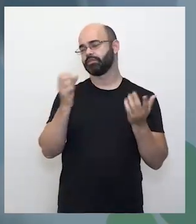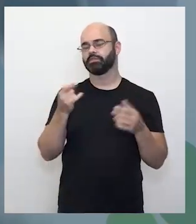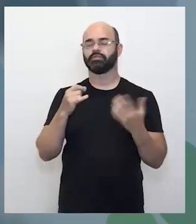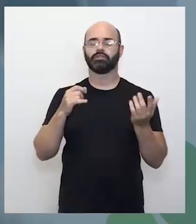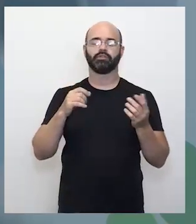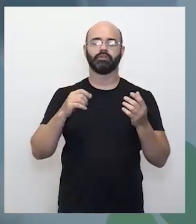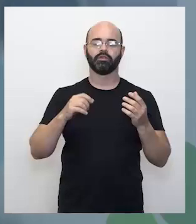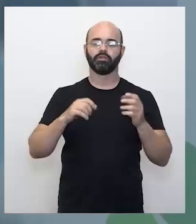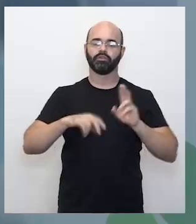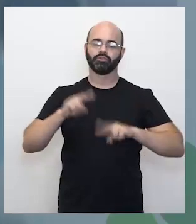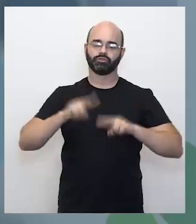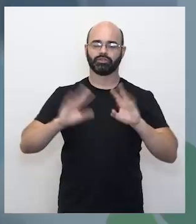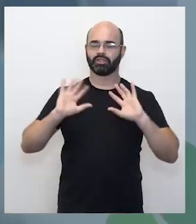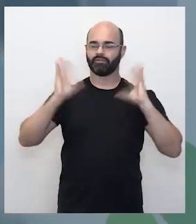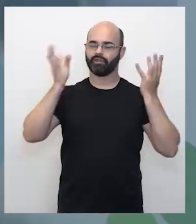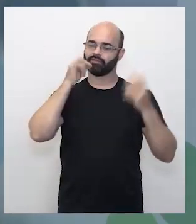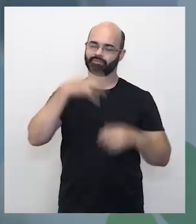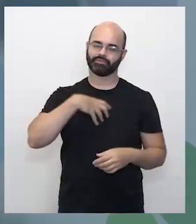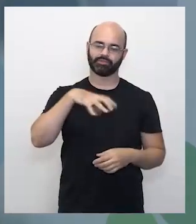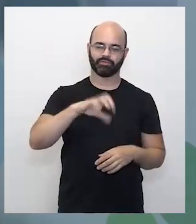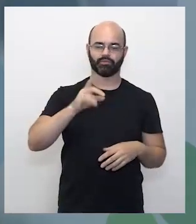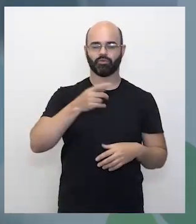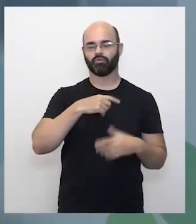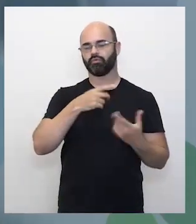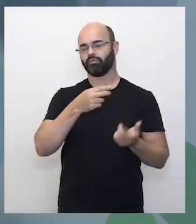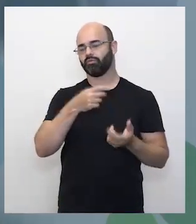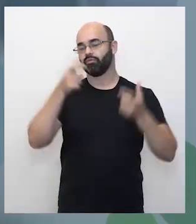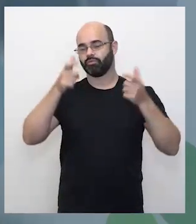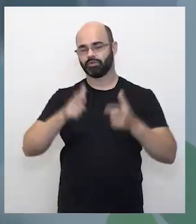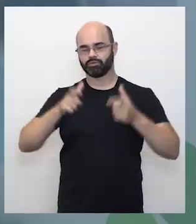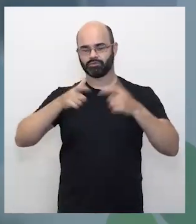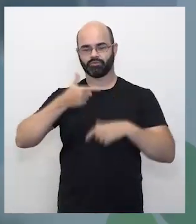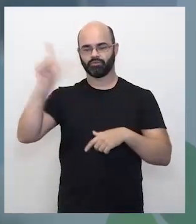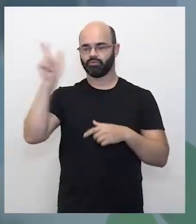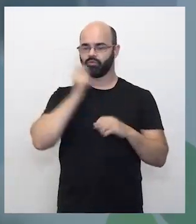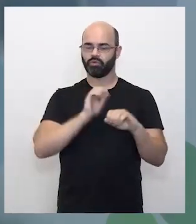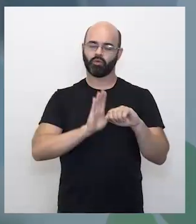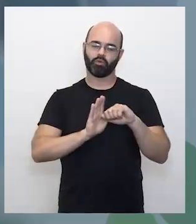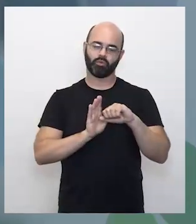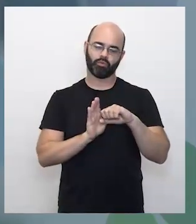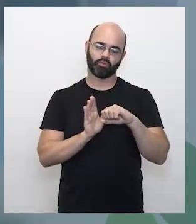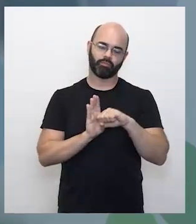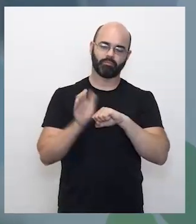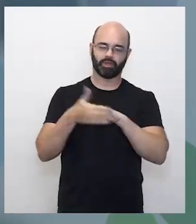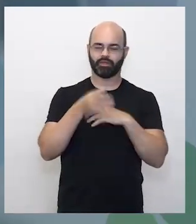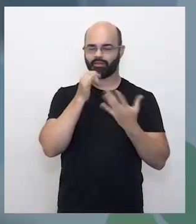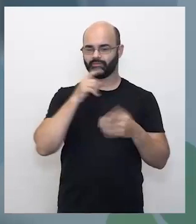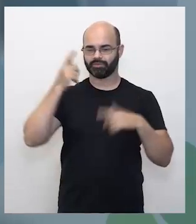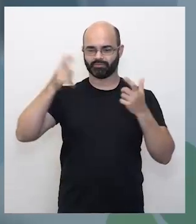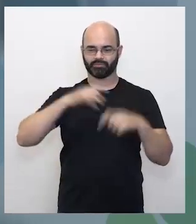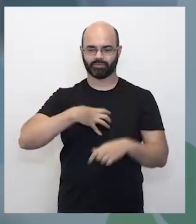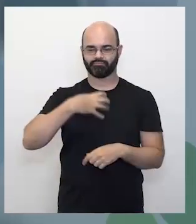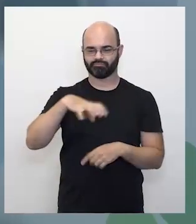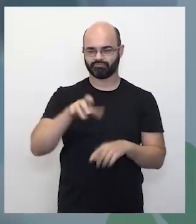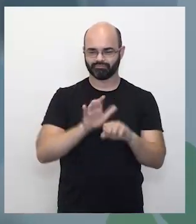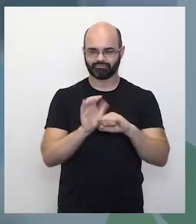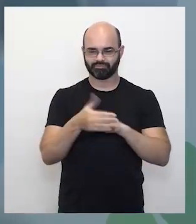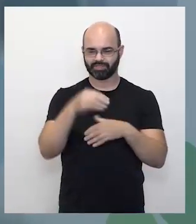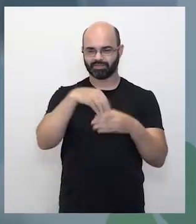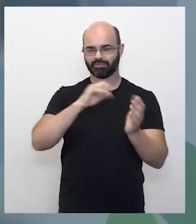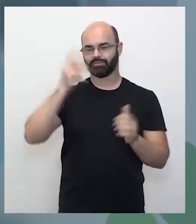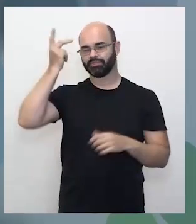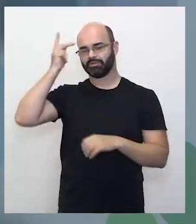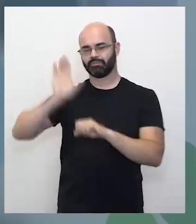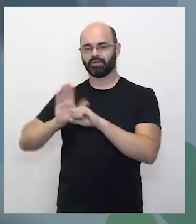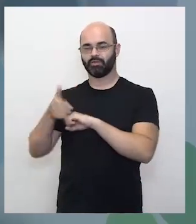em Salvador ou em outra região, ou no bairro específico de Salvador, no bairro específico de São Paulo,